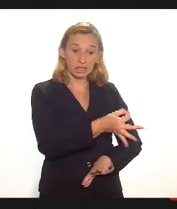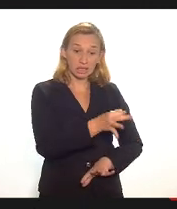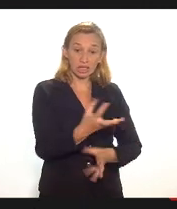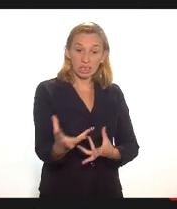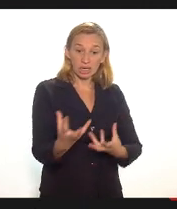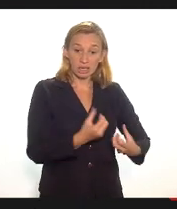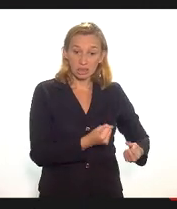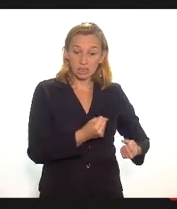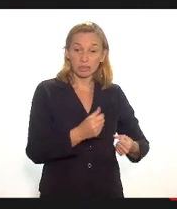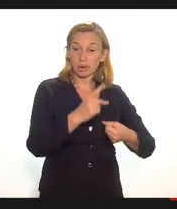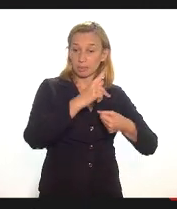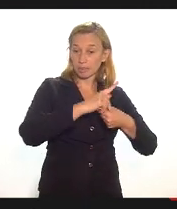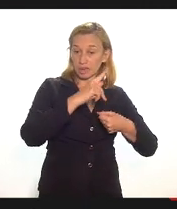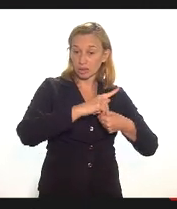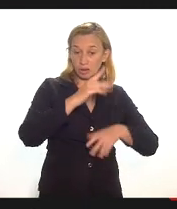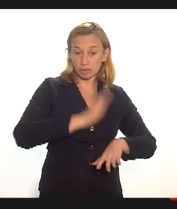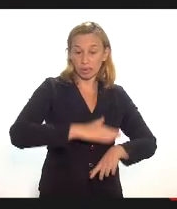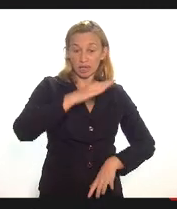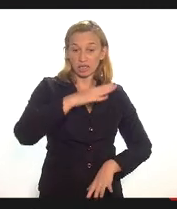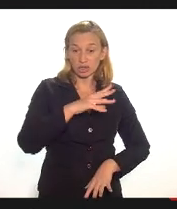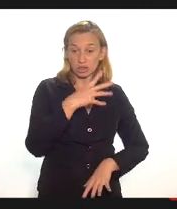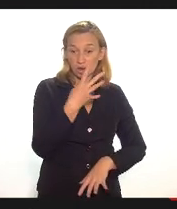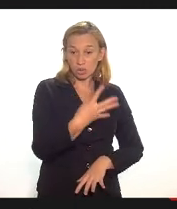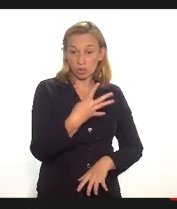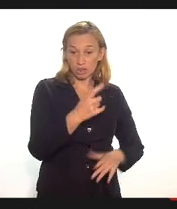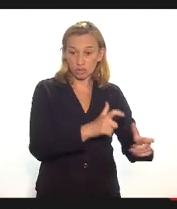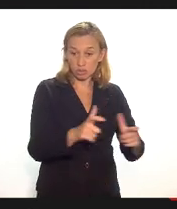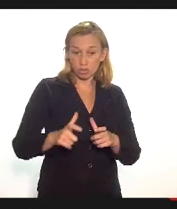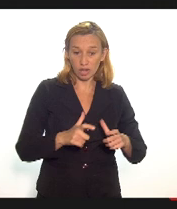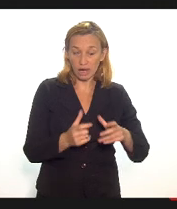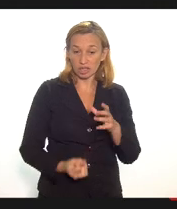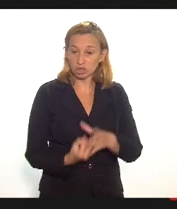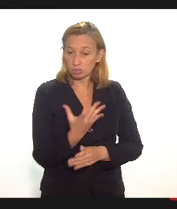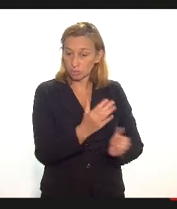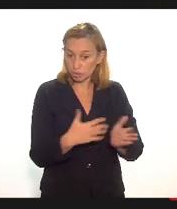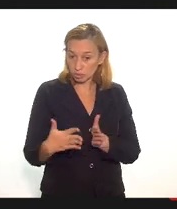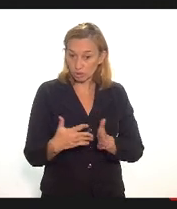receber petróleo de mais 4 unidades produtoras.